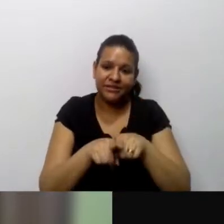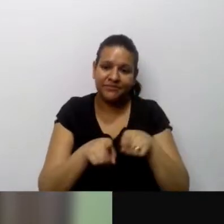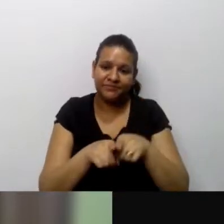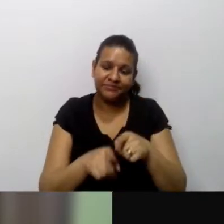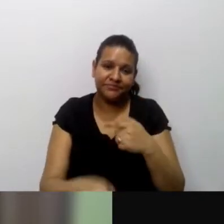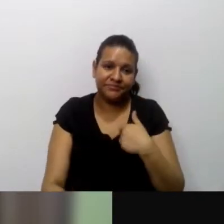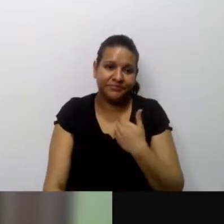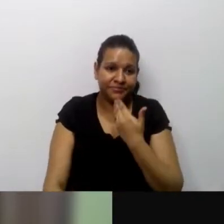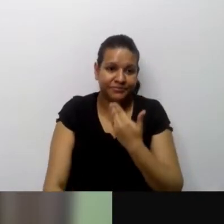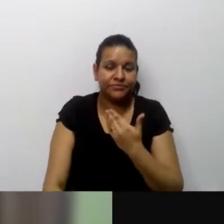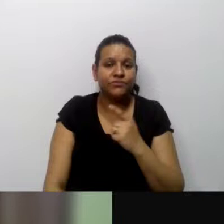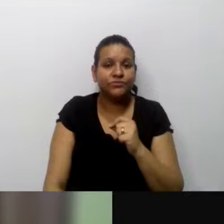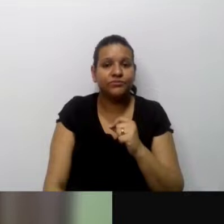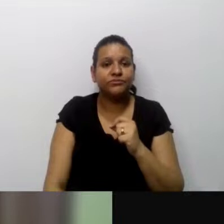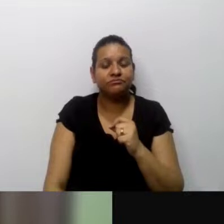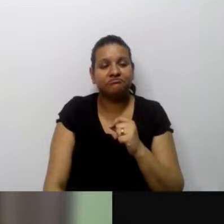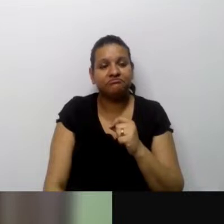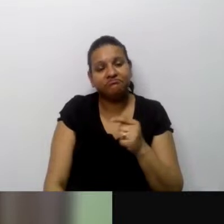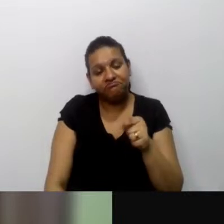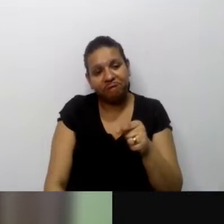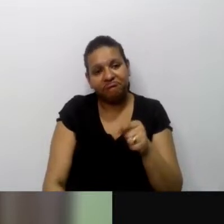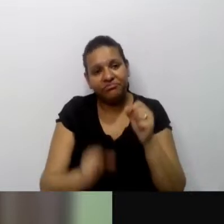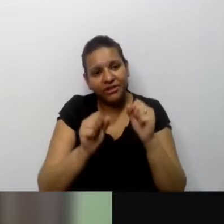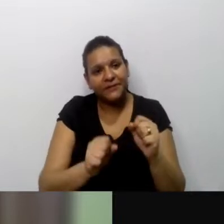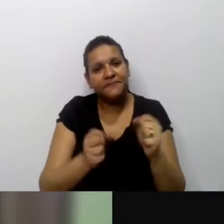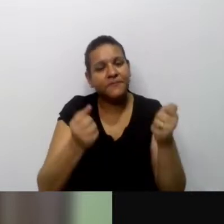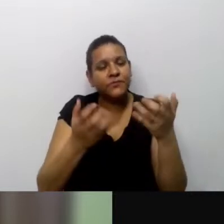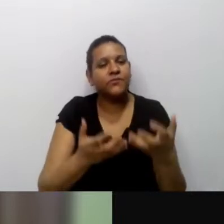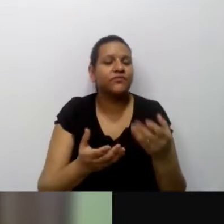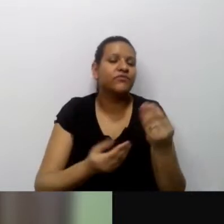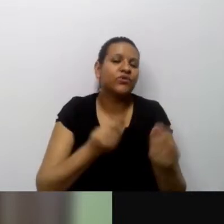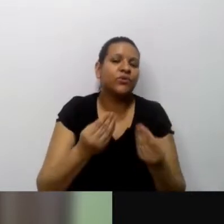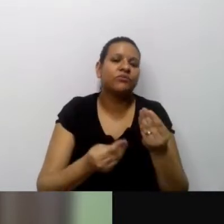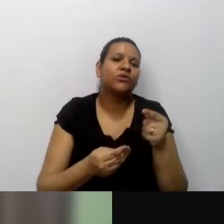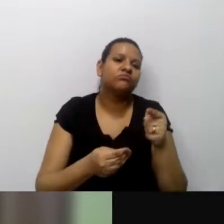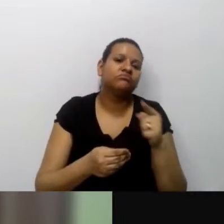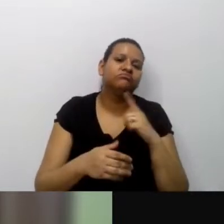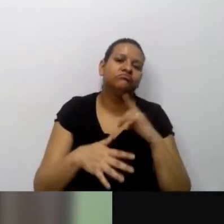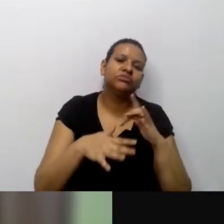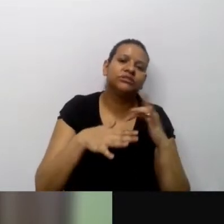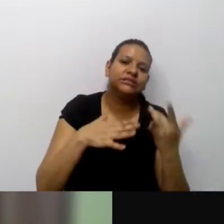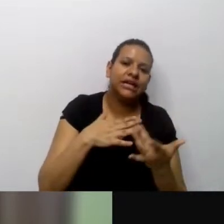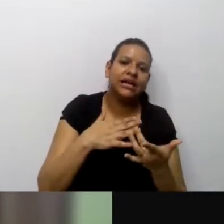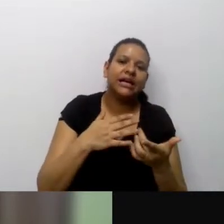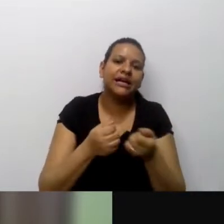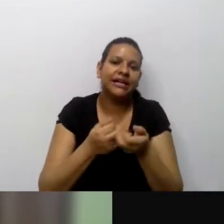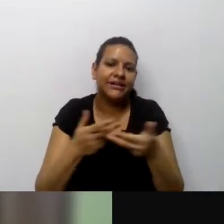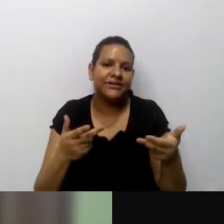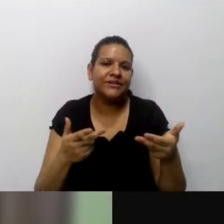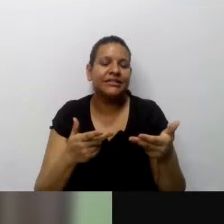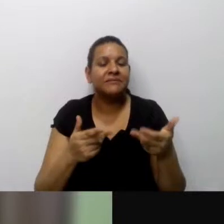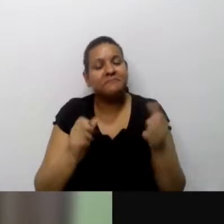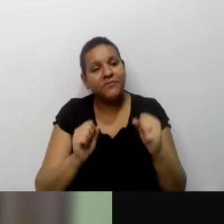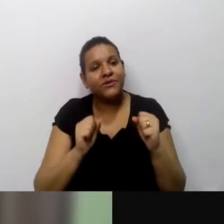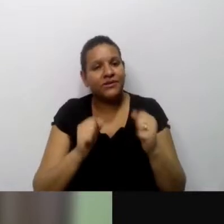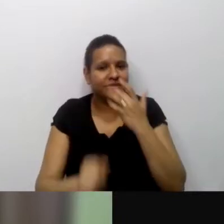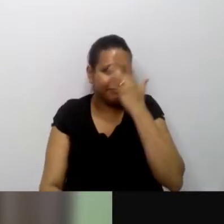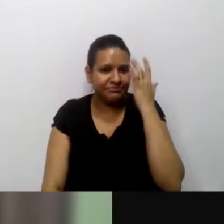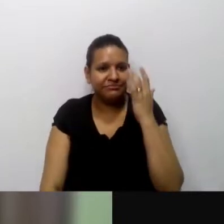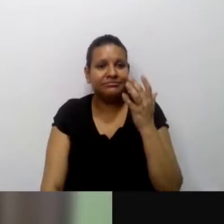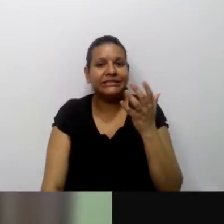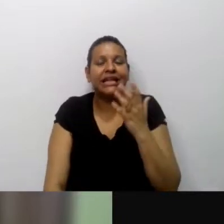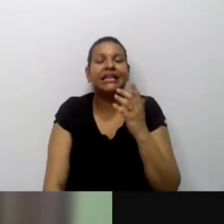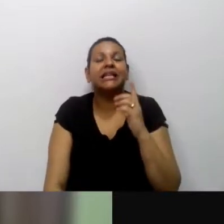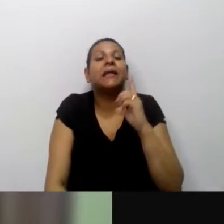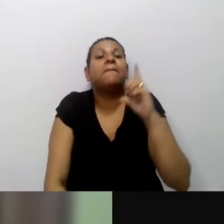finalizar, que o professor pudesse compartilhar onde encontrá-lo, se tem redes, para que as pessoas que assistam no futuro possam